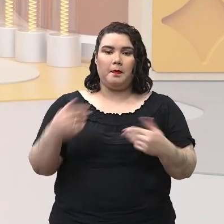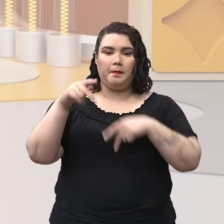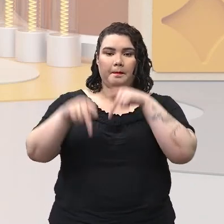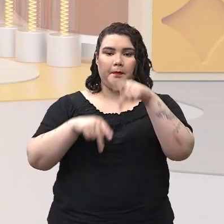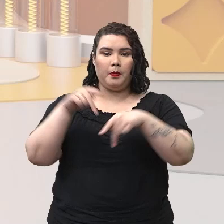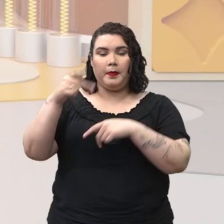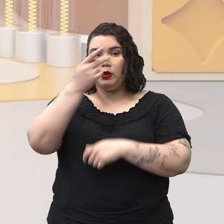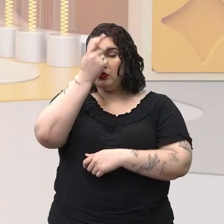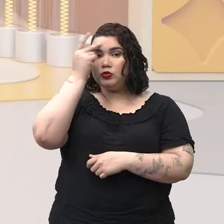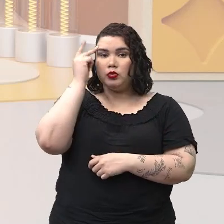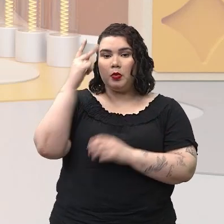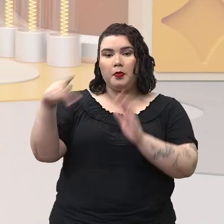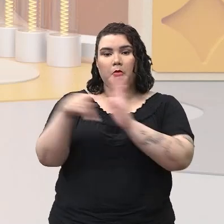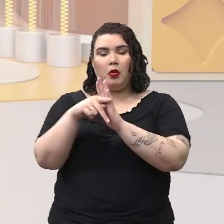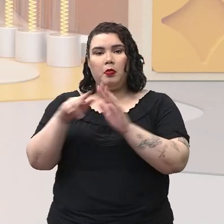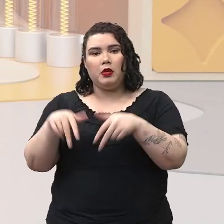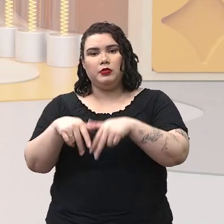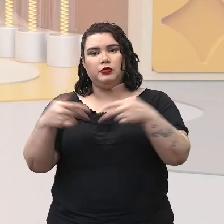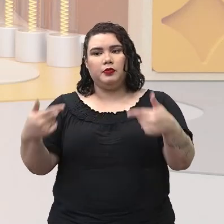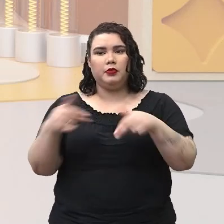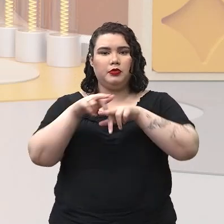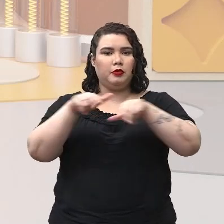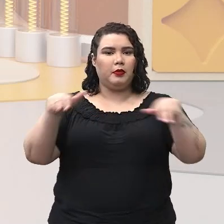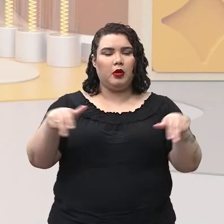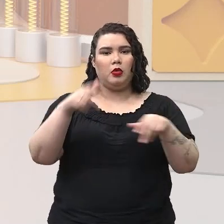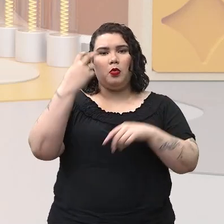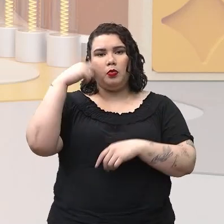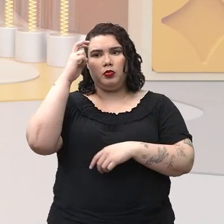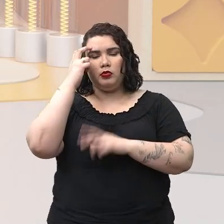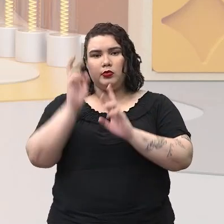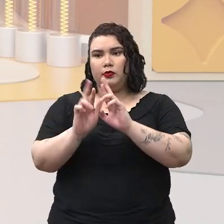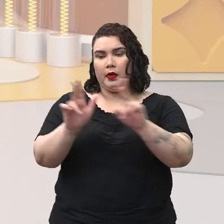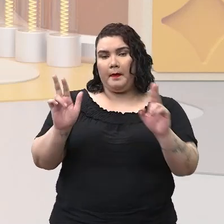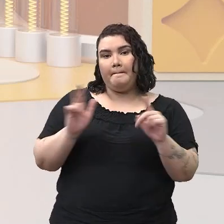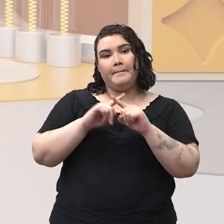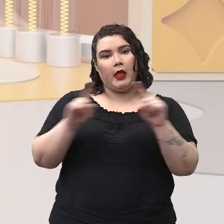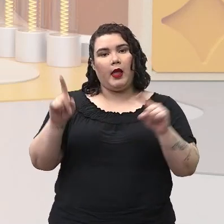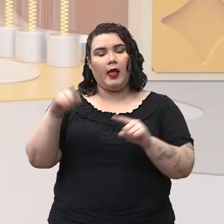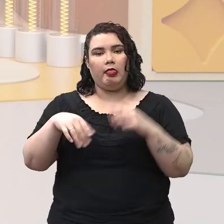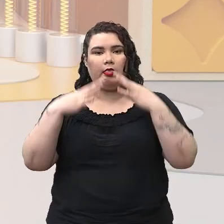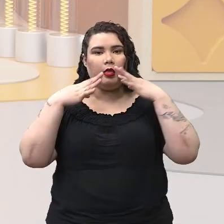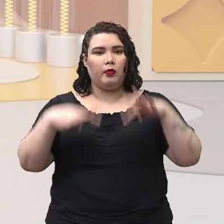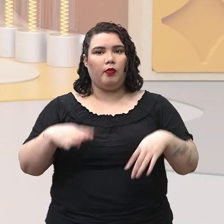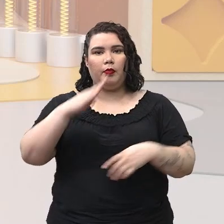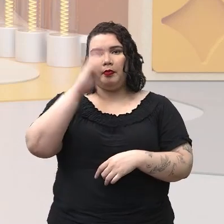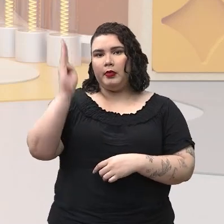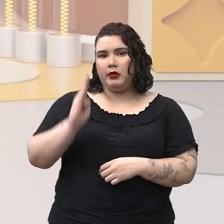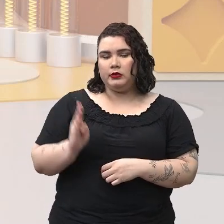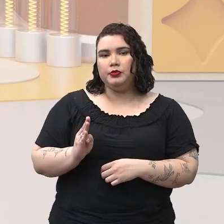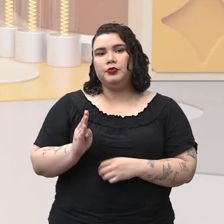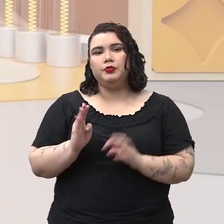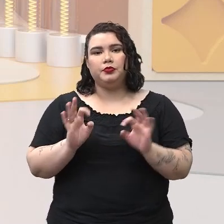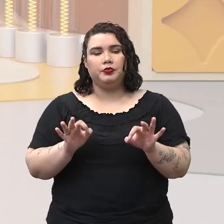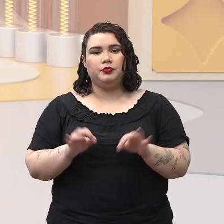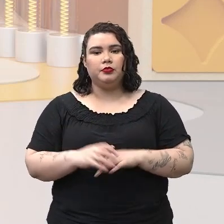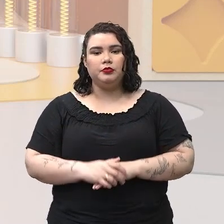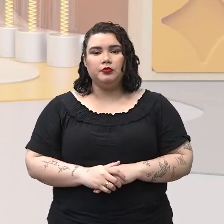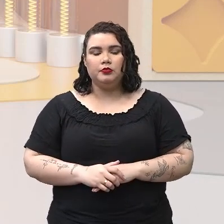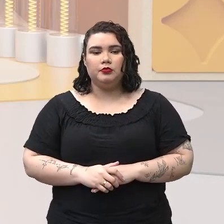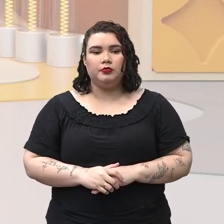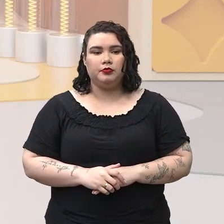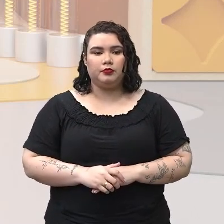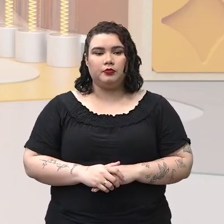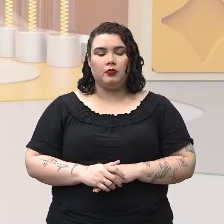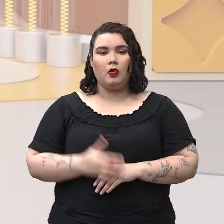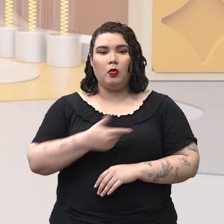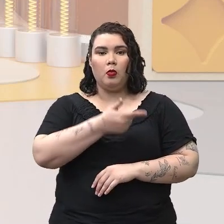pessoas que tenham etnias diferentes, características culturais diferentes, mas são brasileiros, né? Estão dentro, ocupando ali o mesmo espaço. Voltando